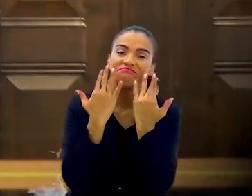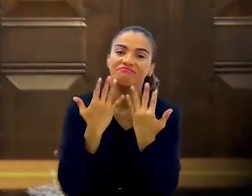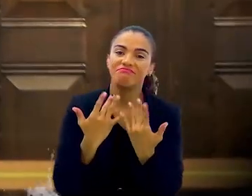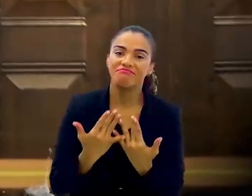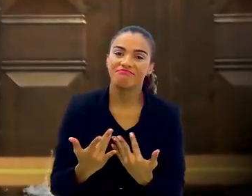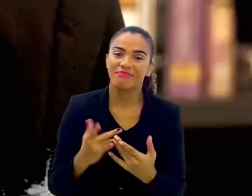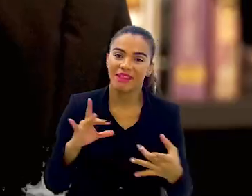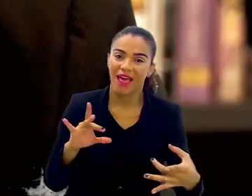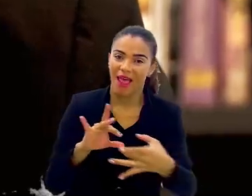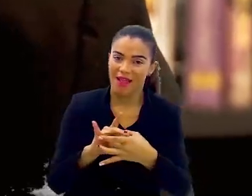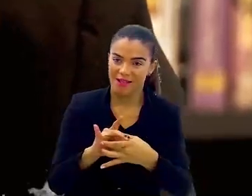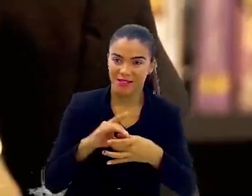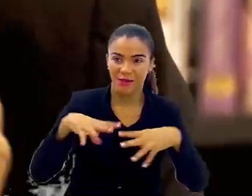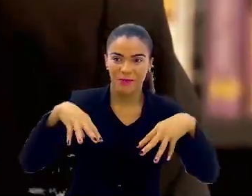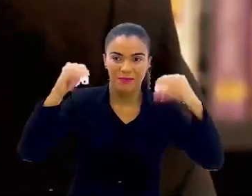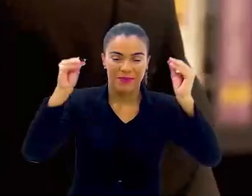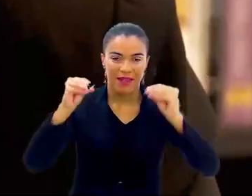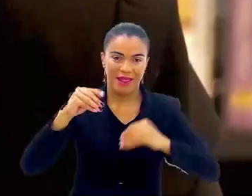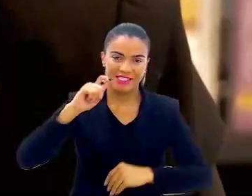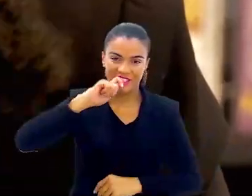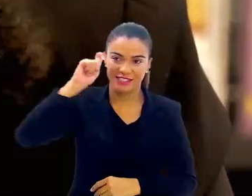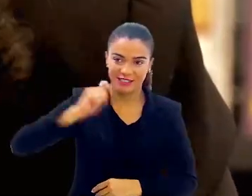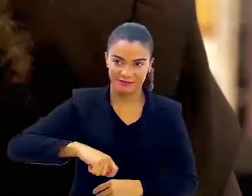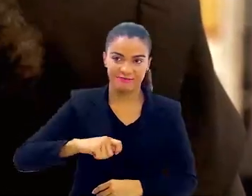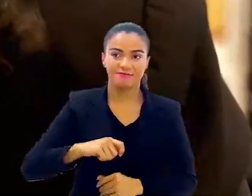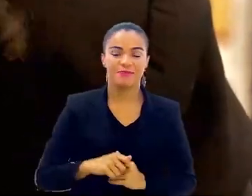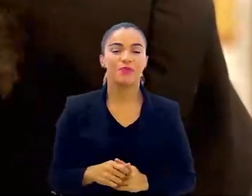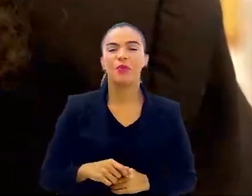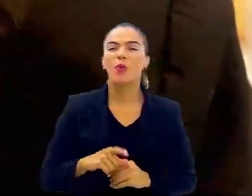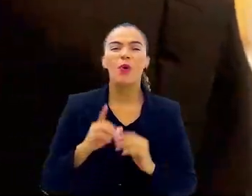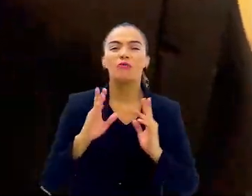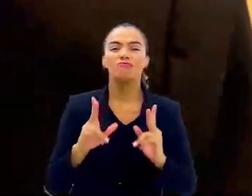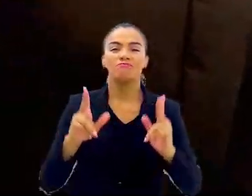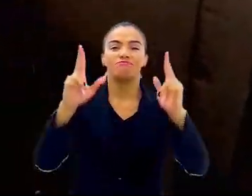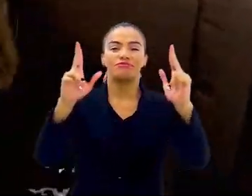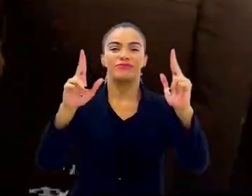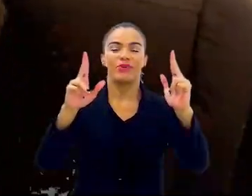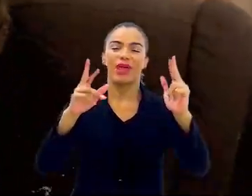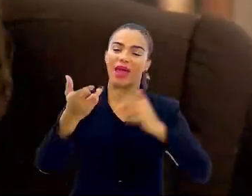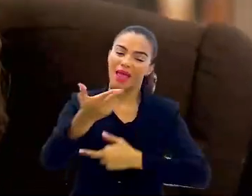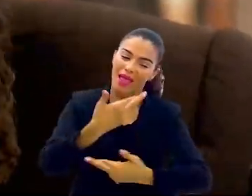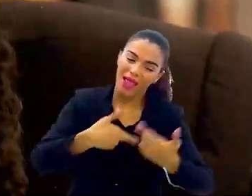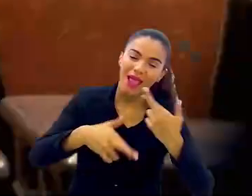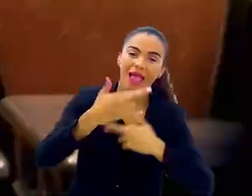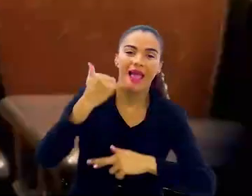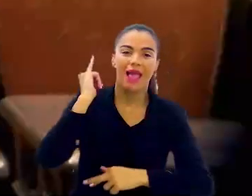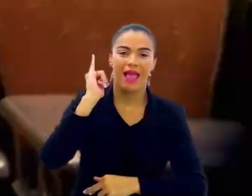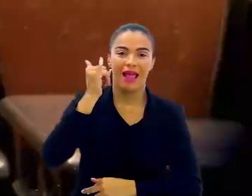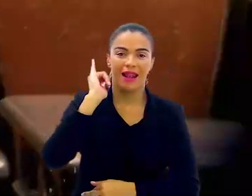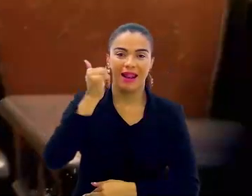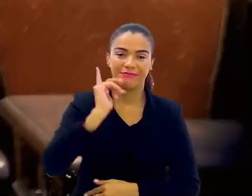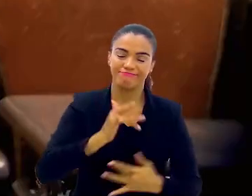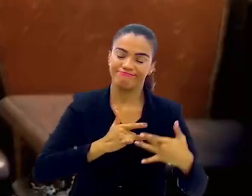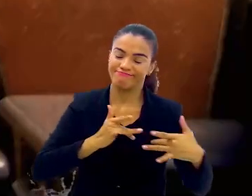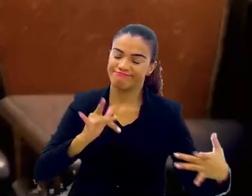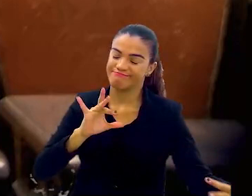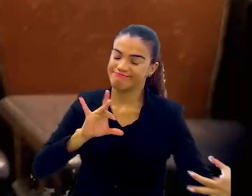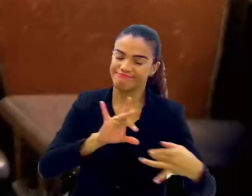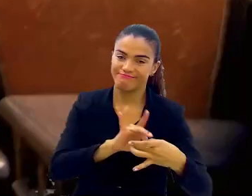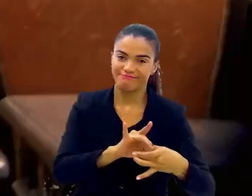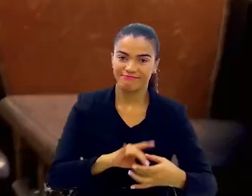Palácio Tiradentes. Daí a ideia de reuni-los no bloco chamado Relatos de Afeto.